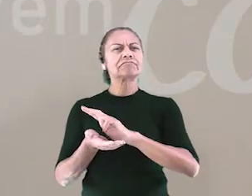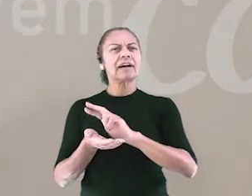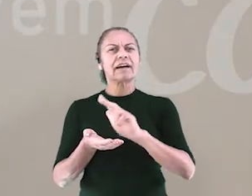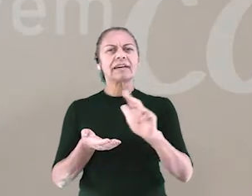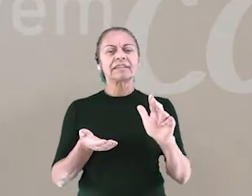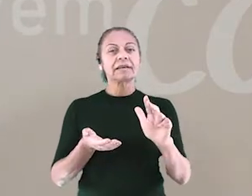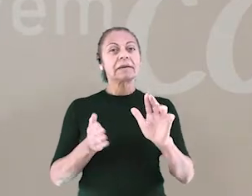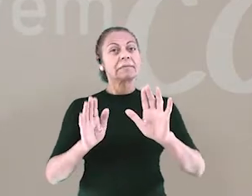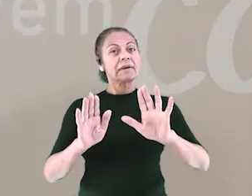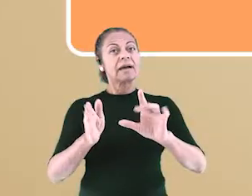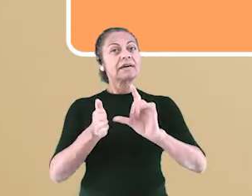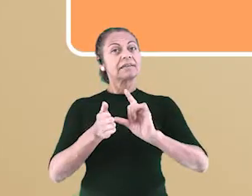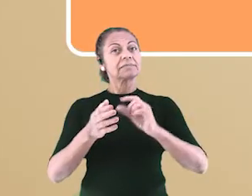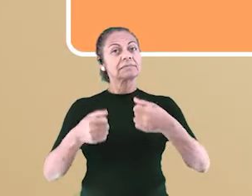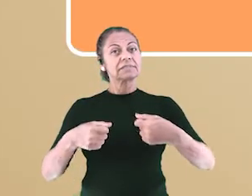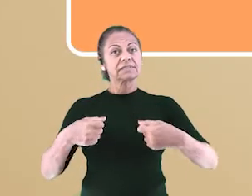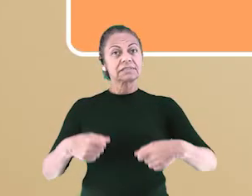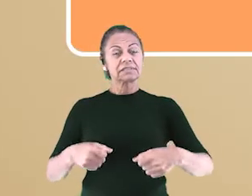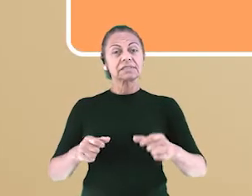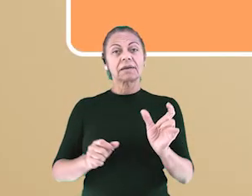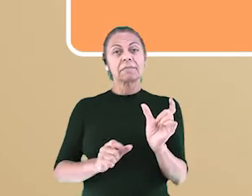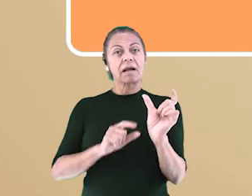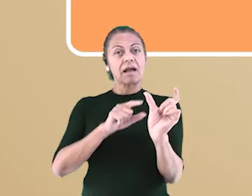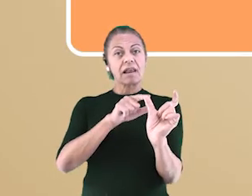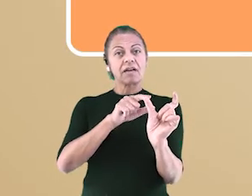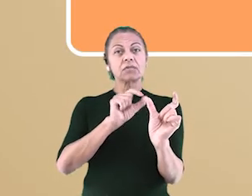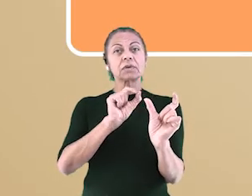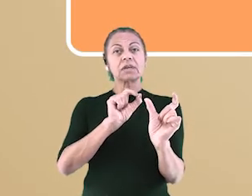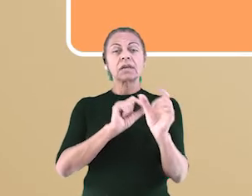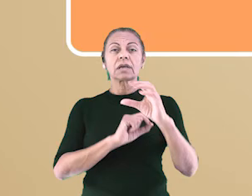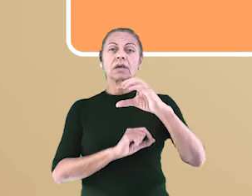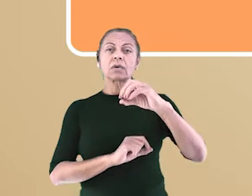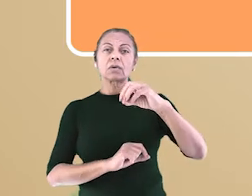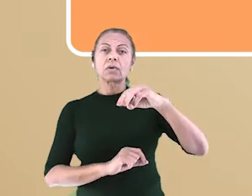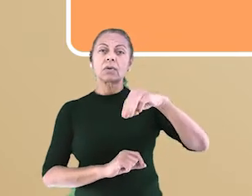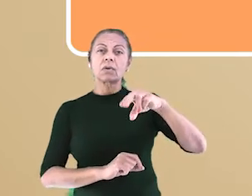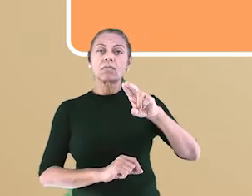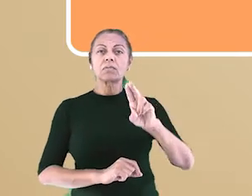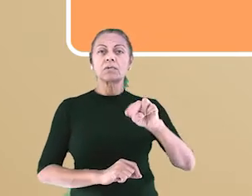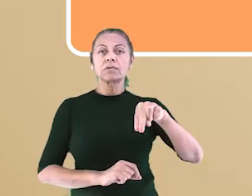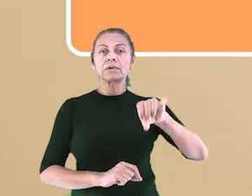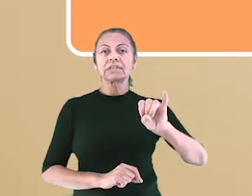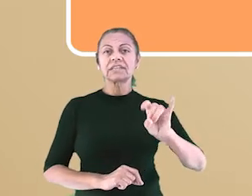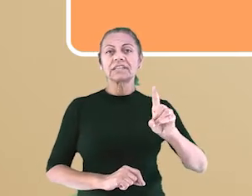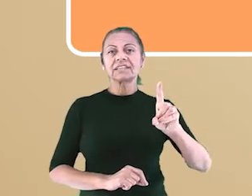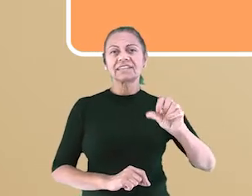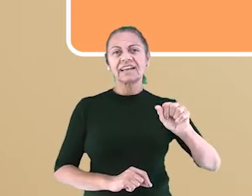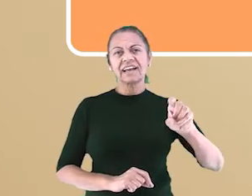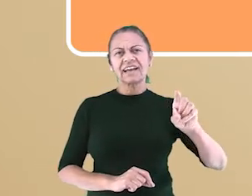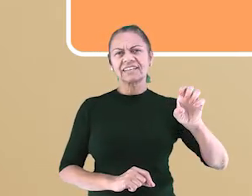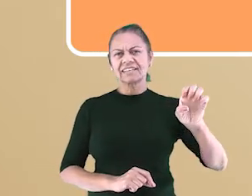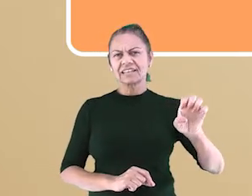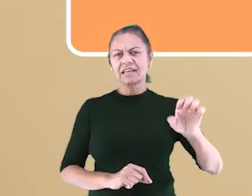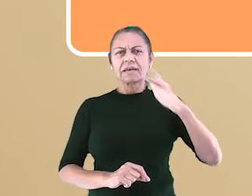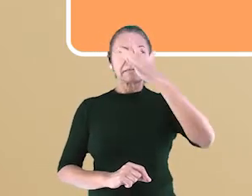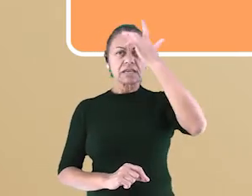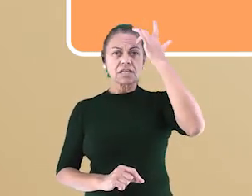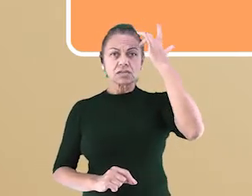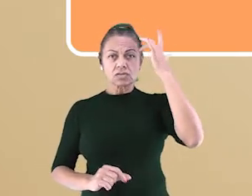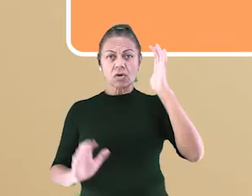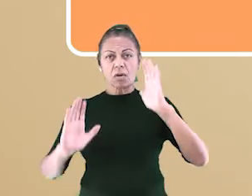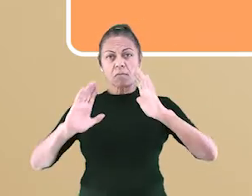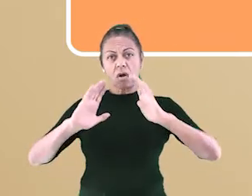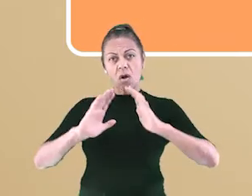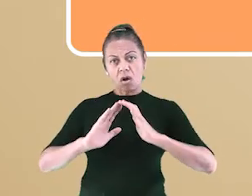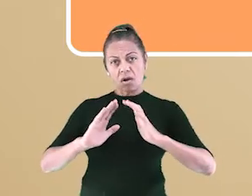palavra comunidade. Comunidade é quando um grupo de pessoas que moram em um mesmo lugar ou que têm interesses muito